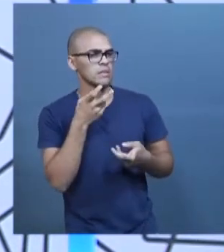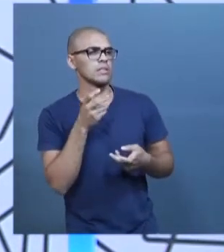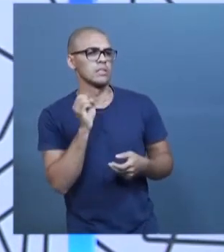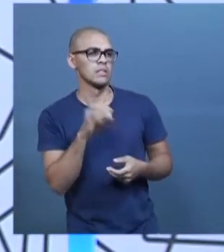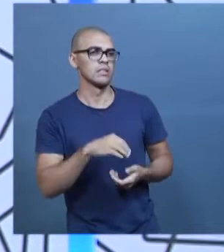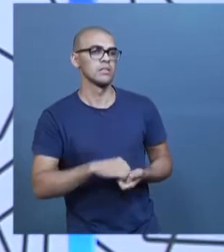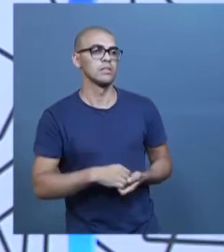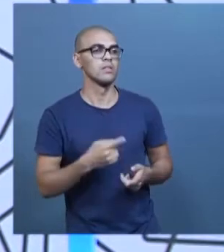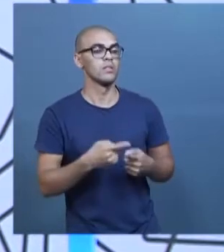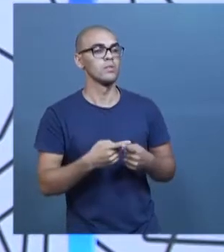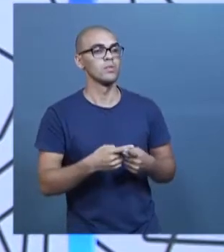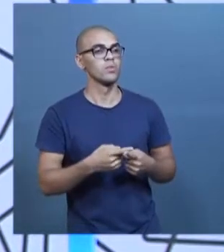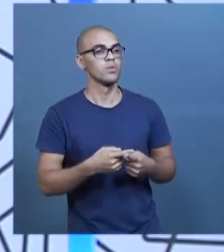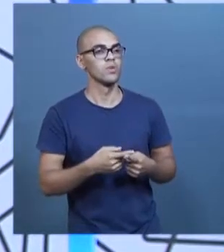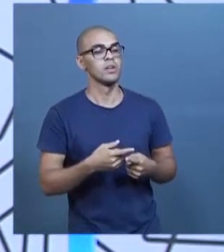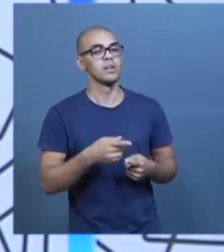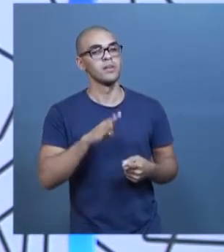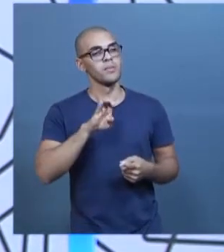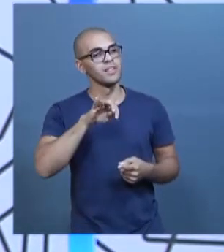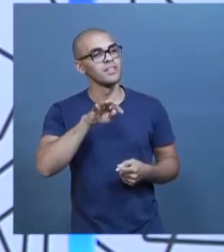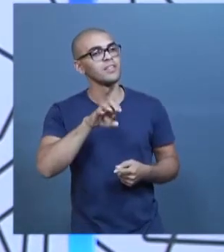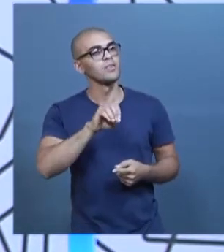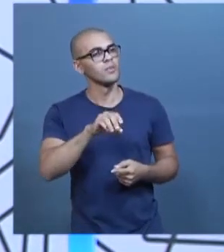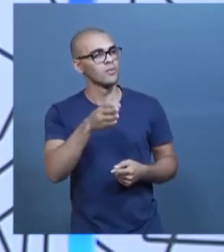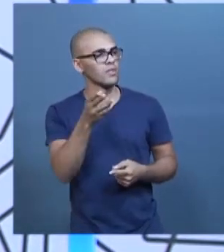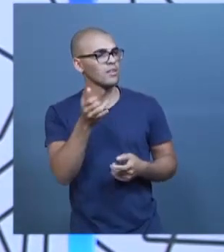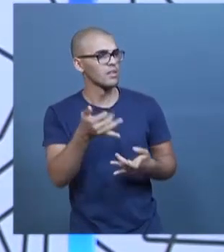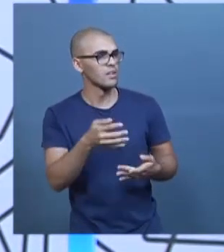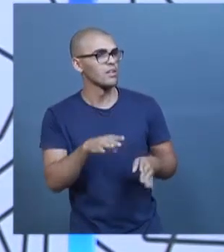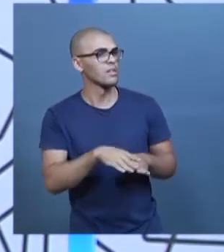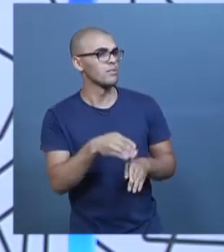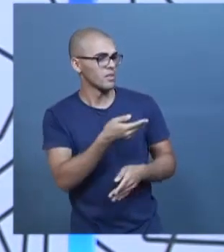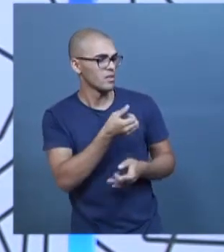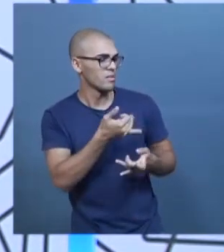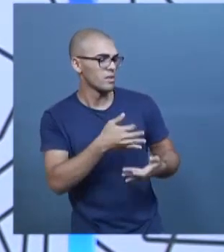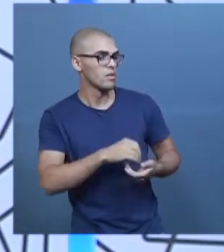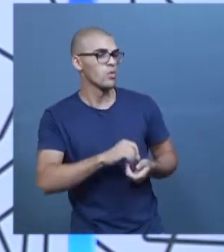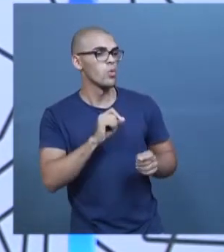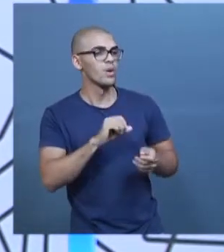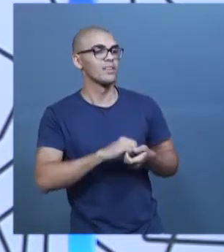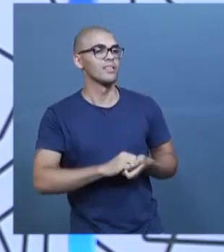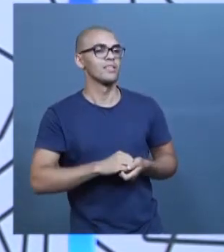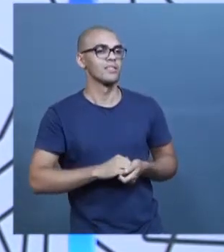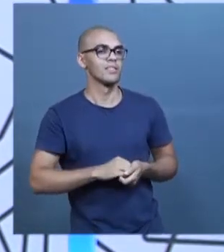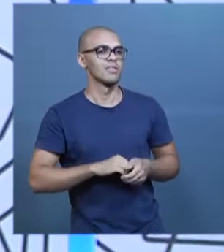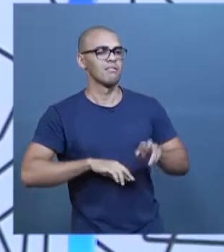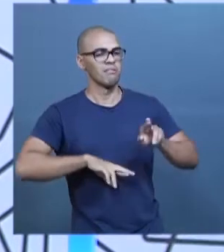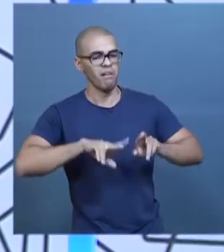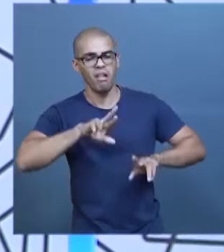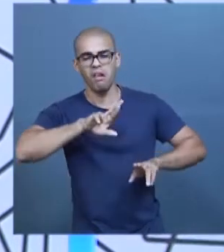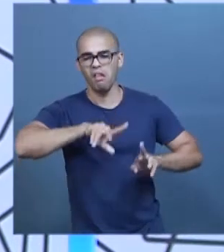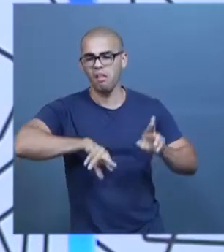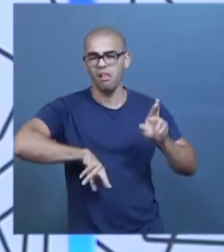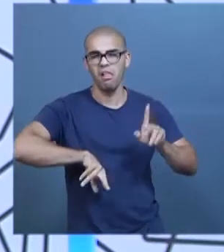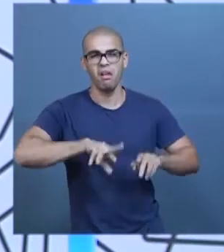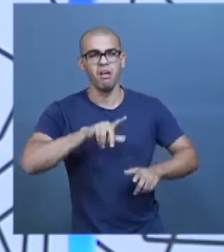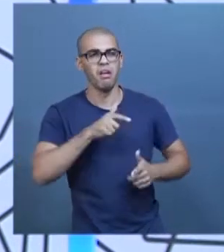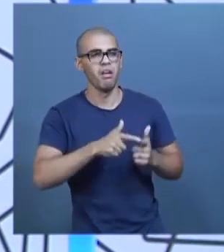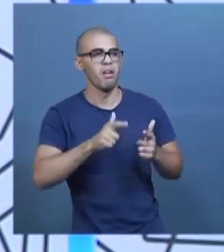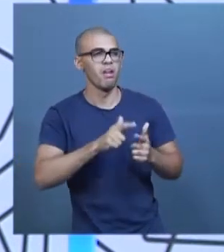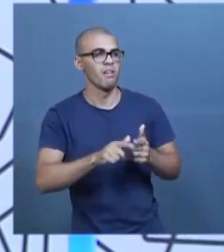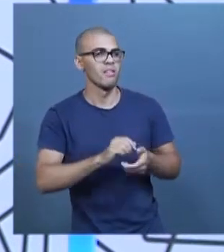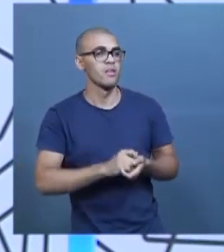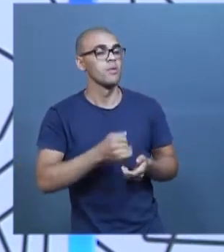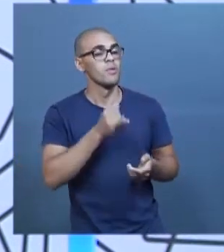O sistema, como o Benito disse, como o Rick já disse também, ele é cheio de distorções, né? Inúmeras distorções. A regressividade mencionada